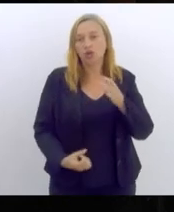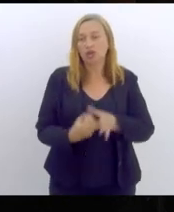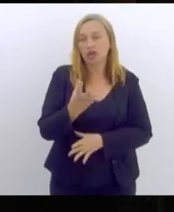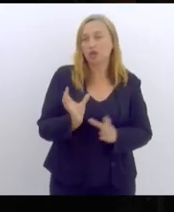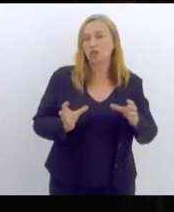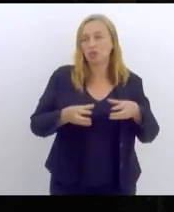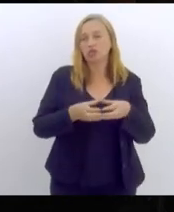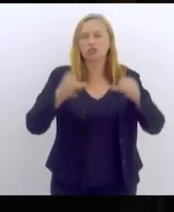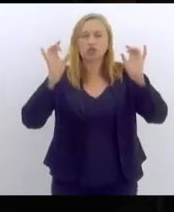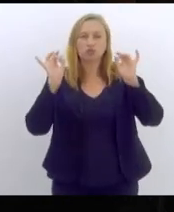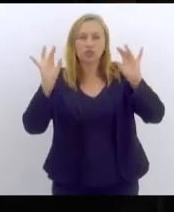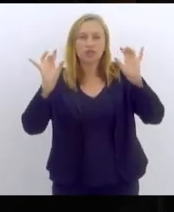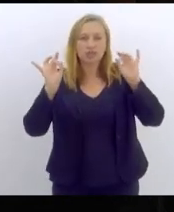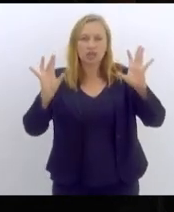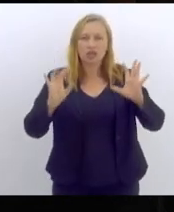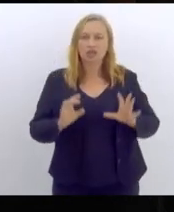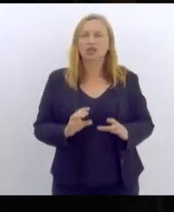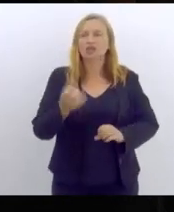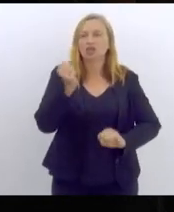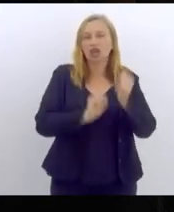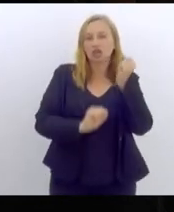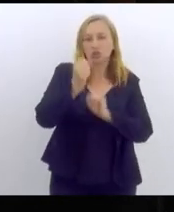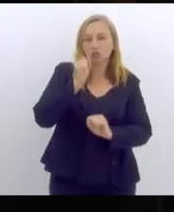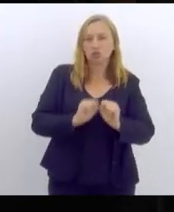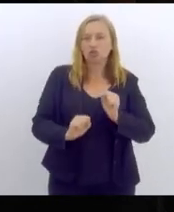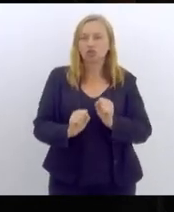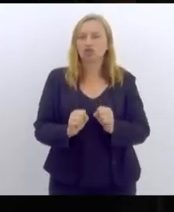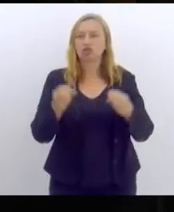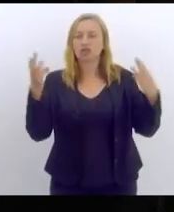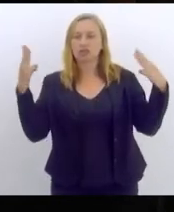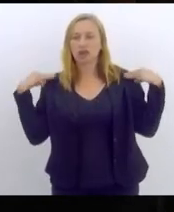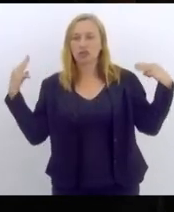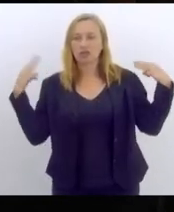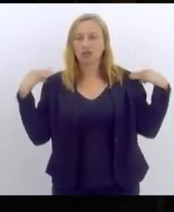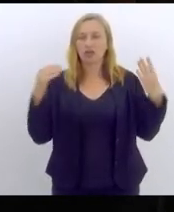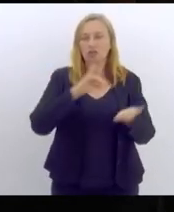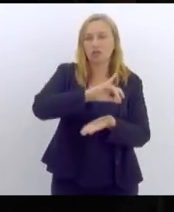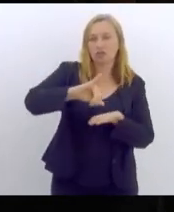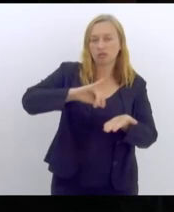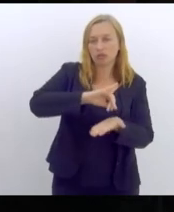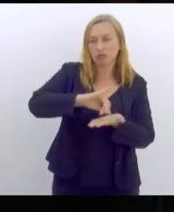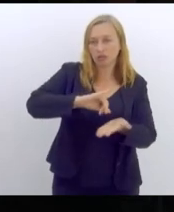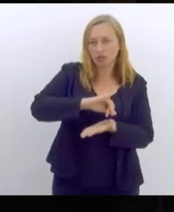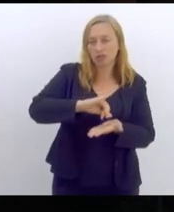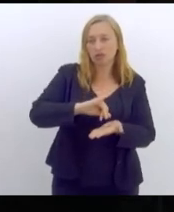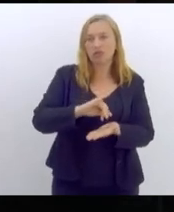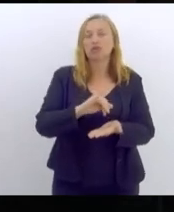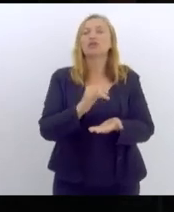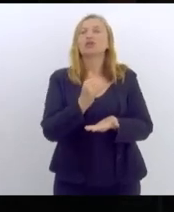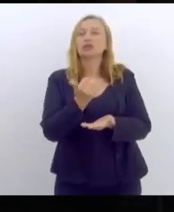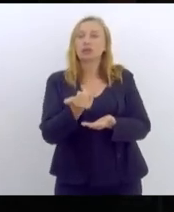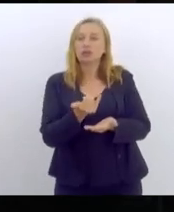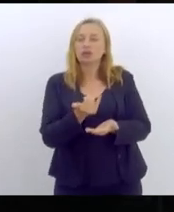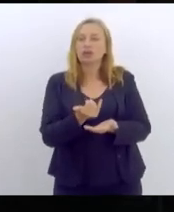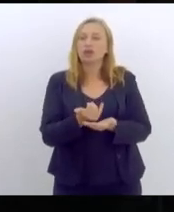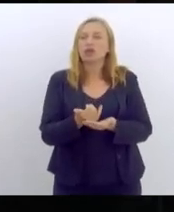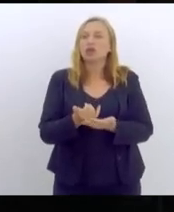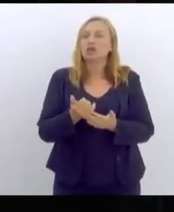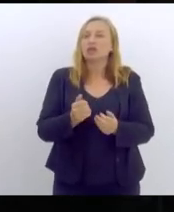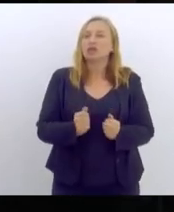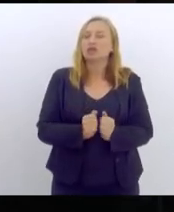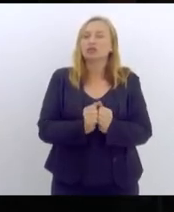Comissão Especial da Indústria Naval Offshore Petróleo e Gás, presidi essa comissão,